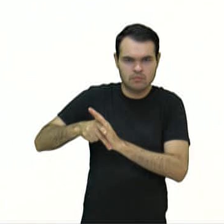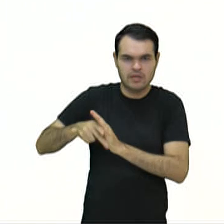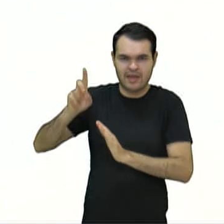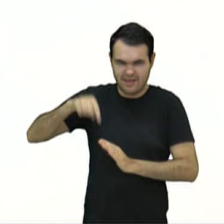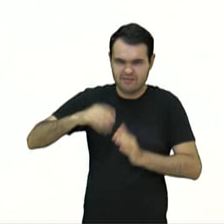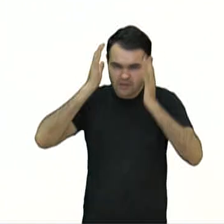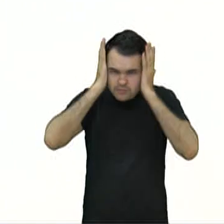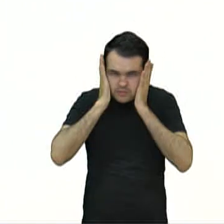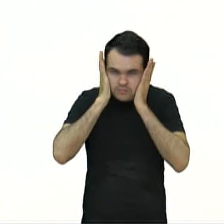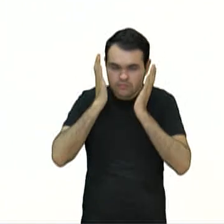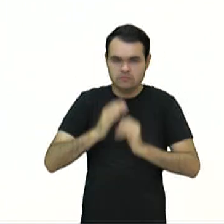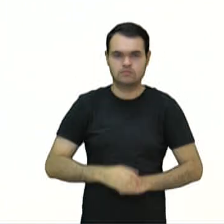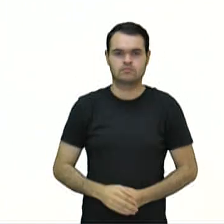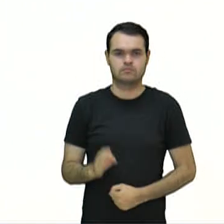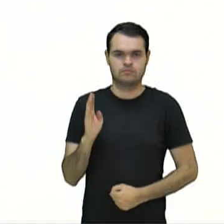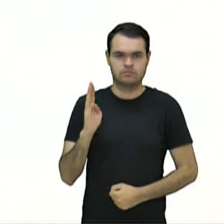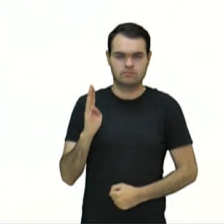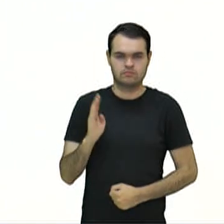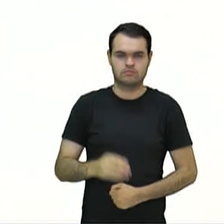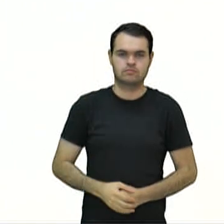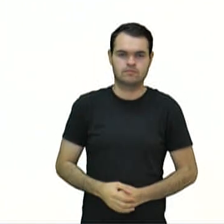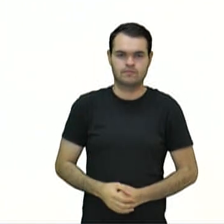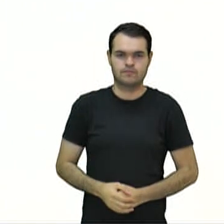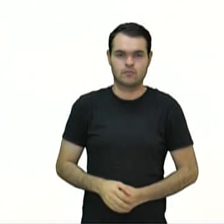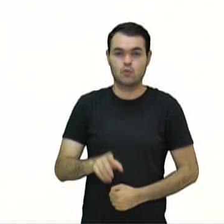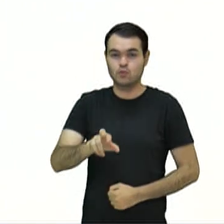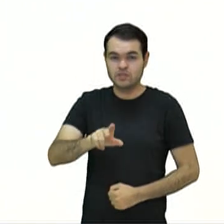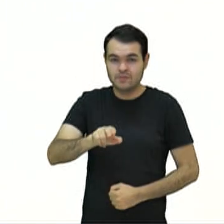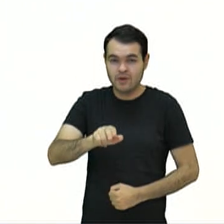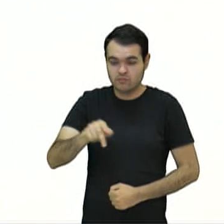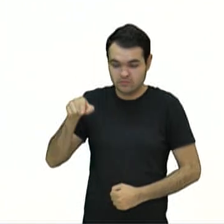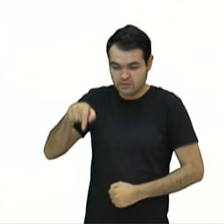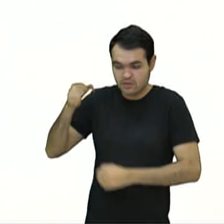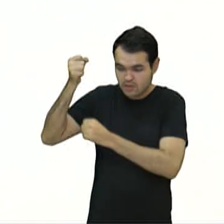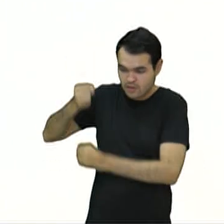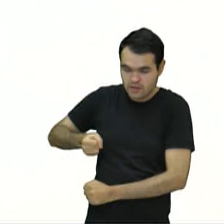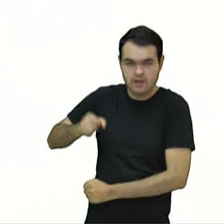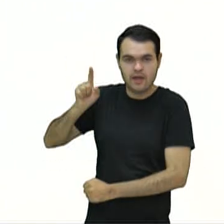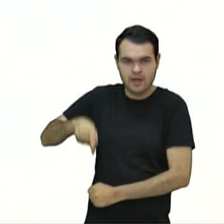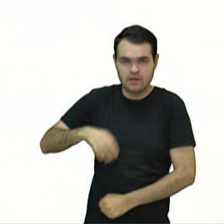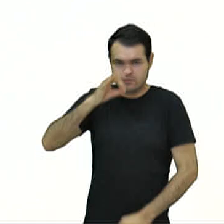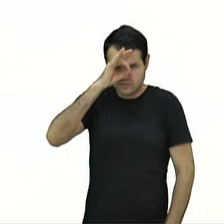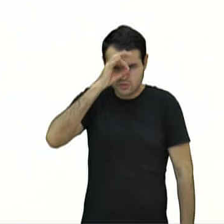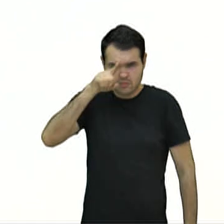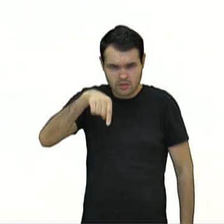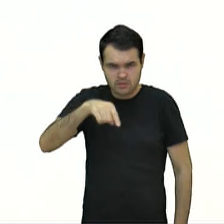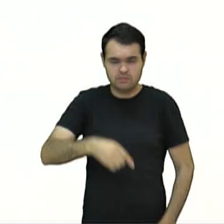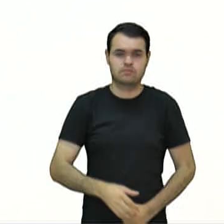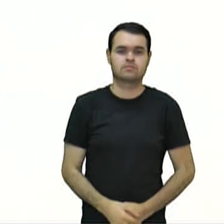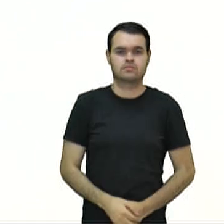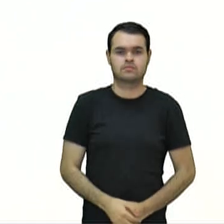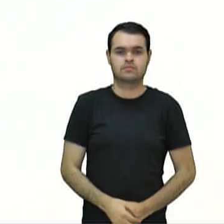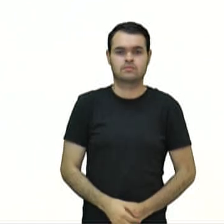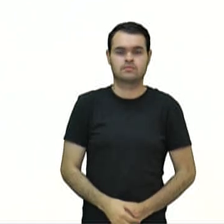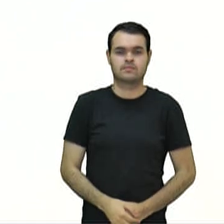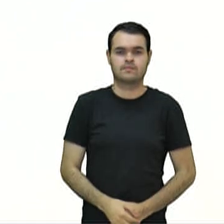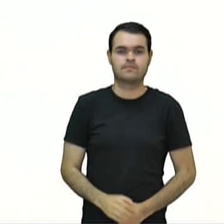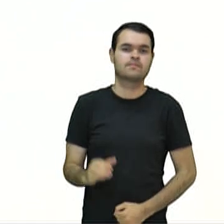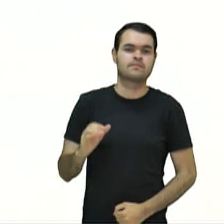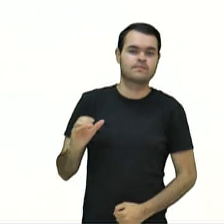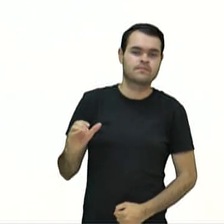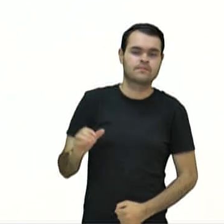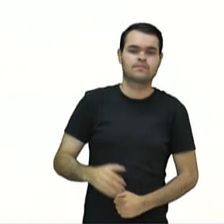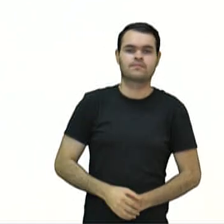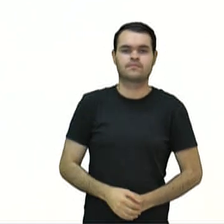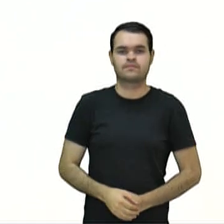Poseidon's brothers were Cyclops. Os irmãos de Poseidon eram os Ciclopes. E his weapon